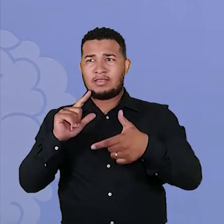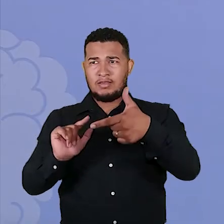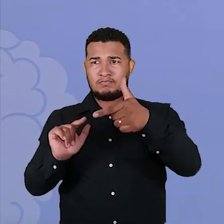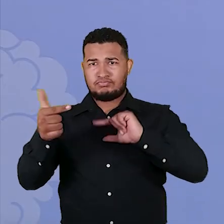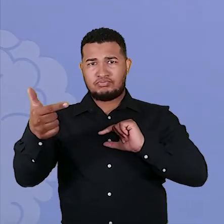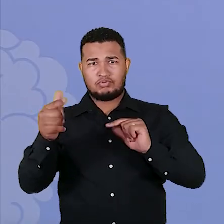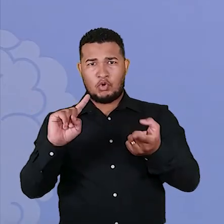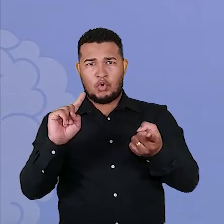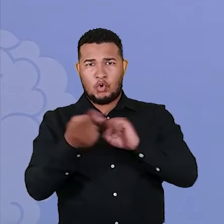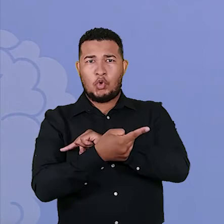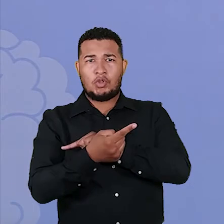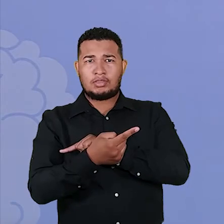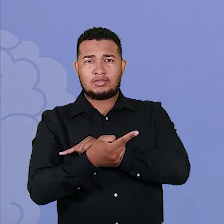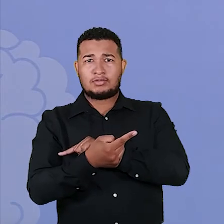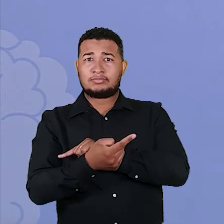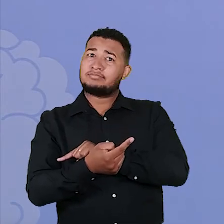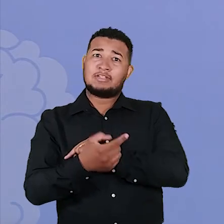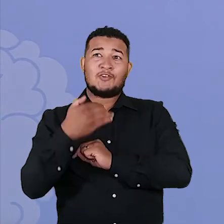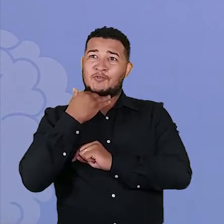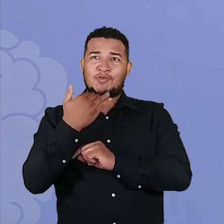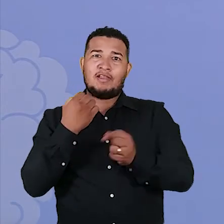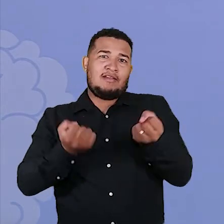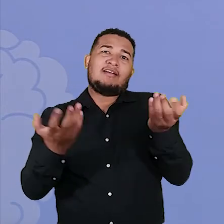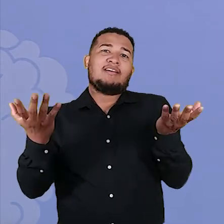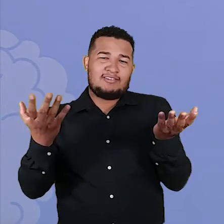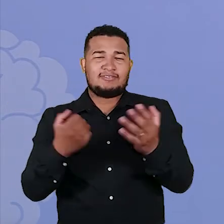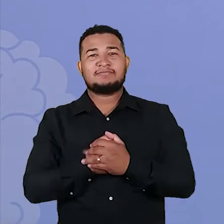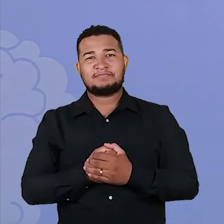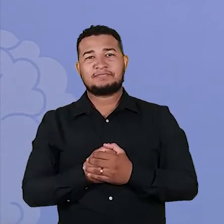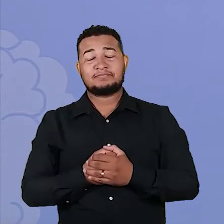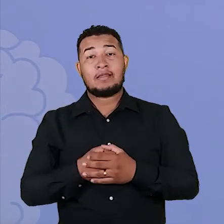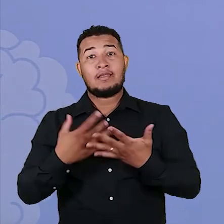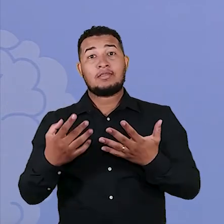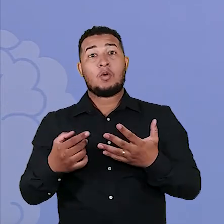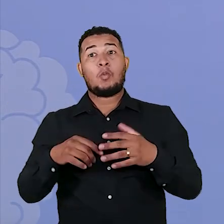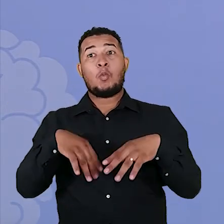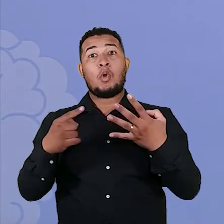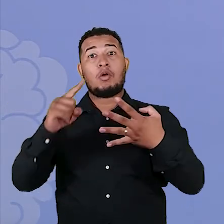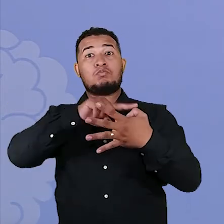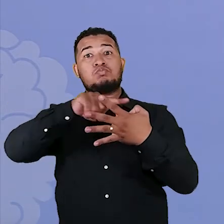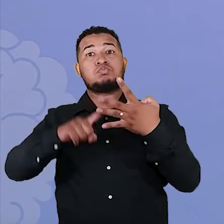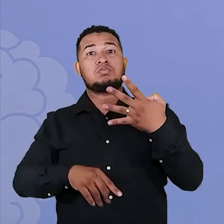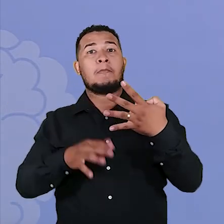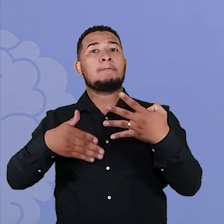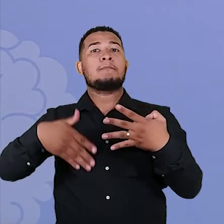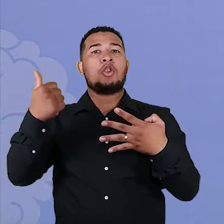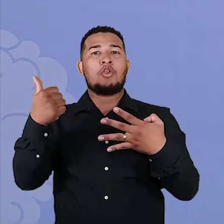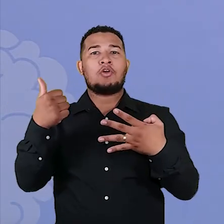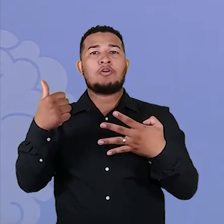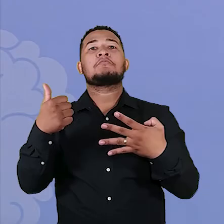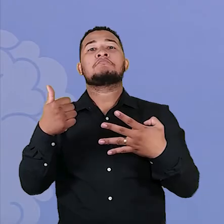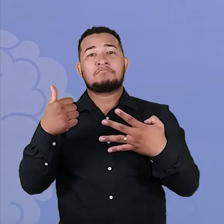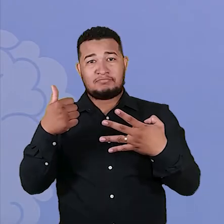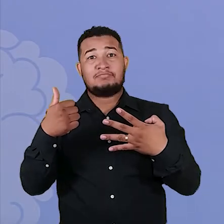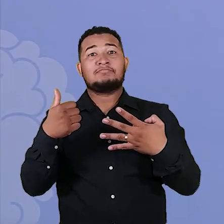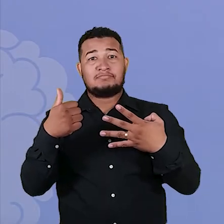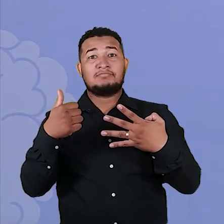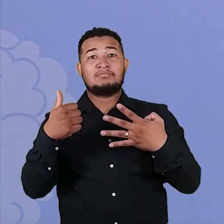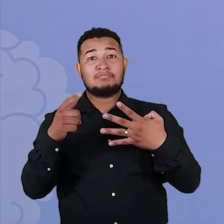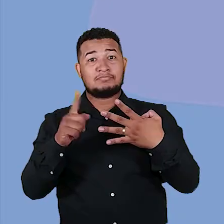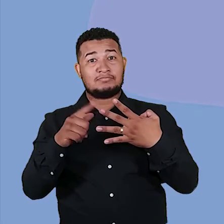Deus, o nosso corpo sempre vai ter uma reação oposta do veículo? Não ia ter como a gente andar de carro. Mas então, qual foi a alternativa melhor